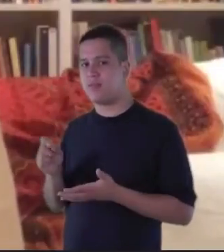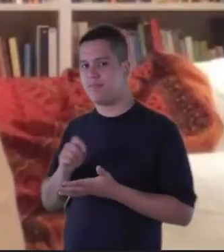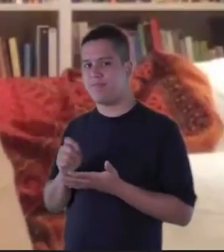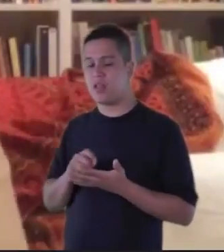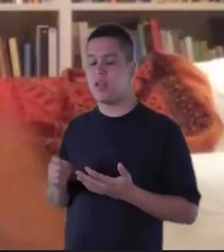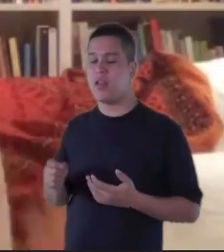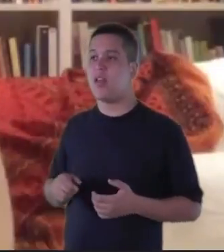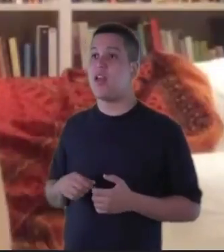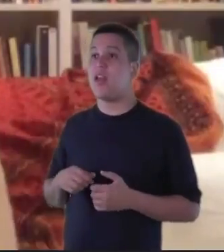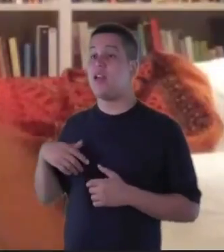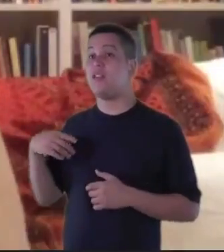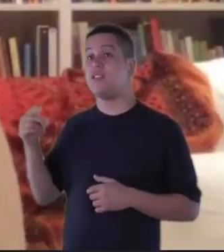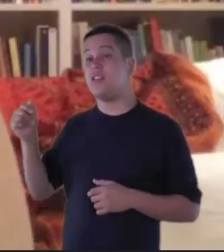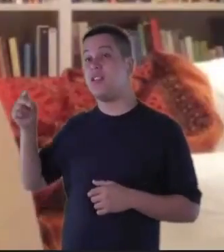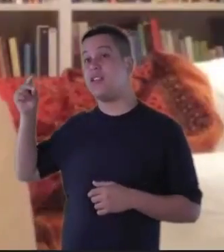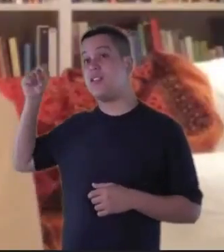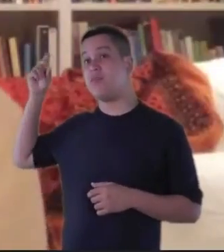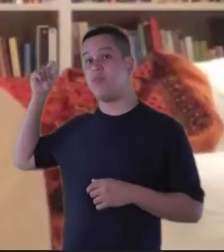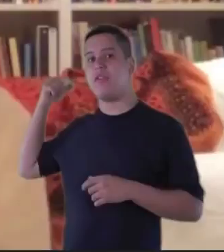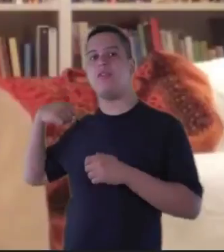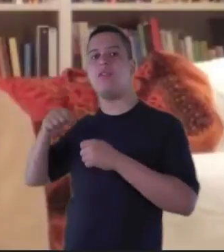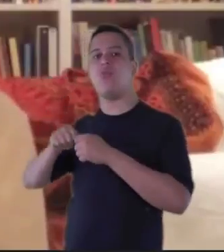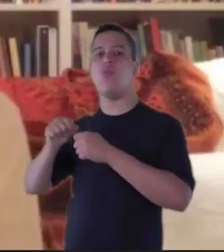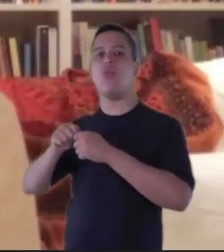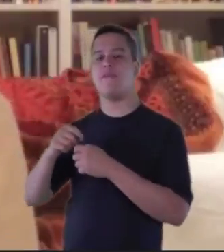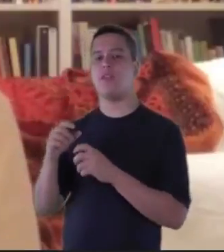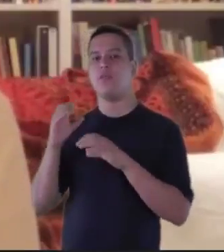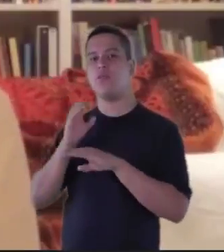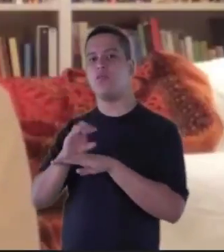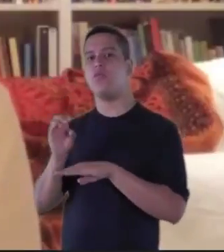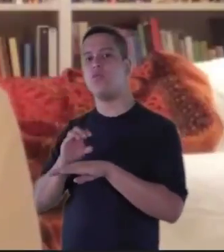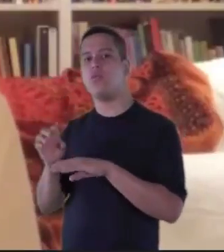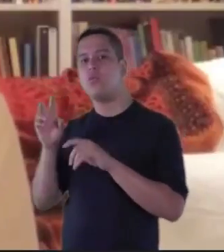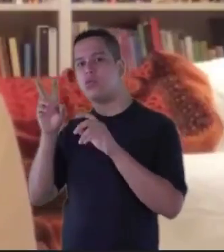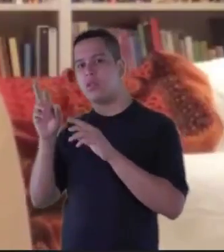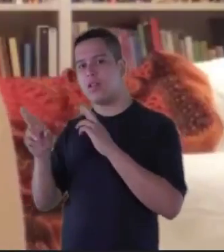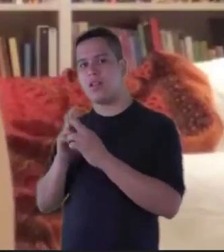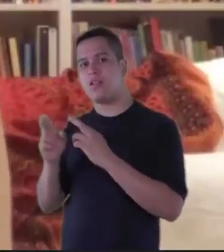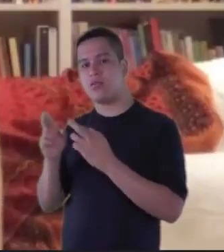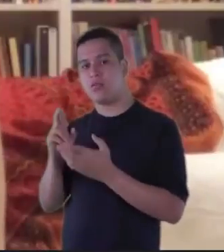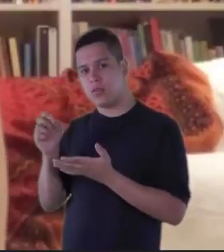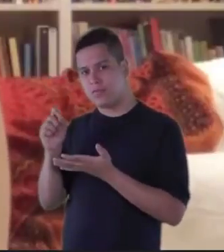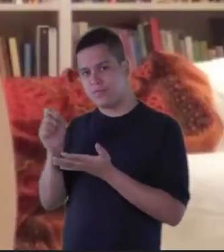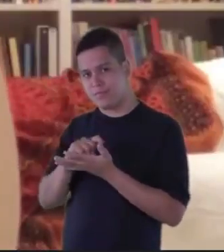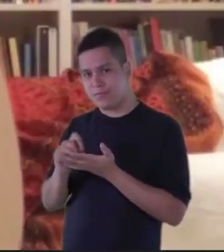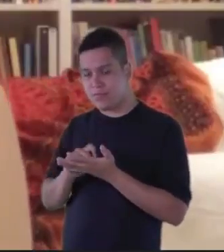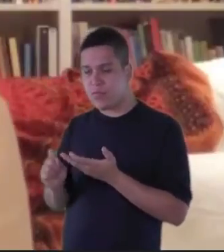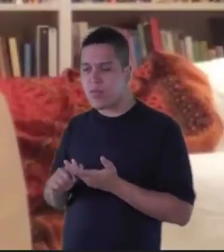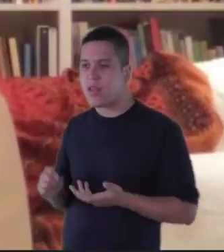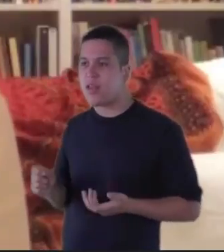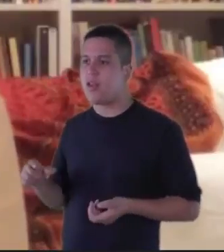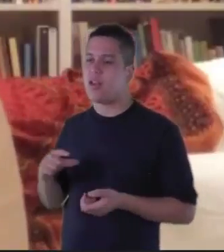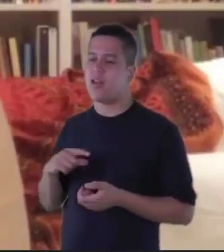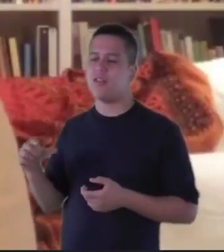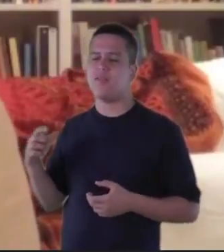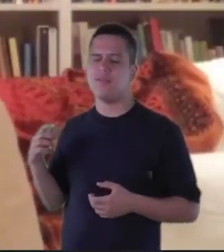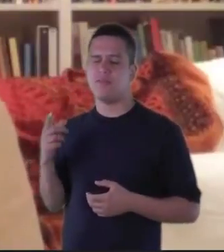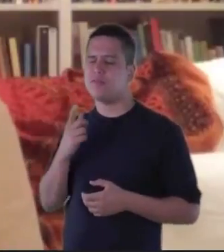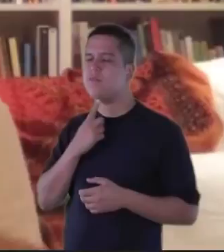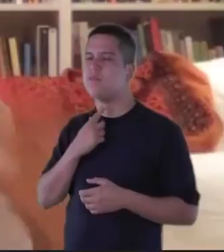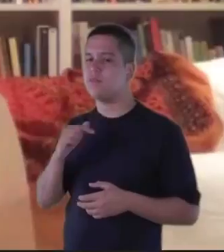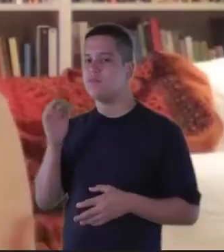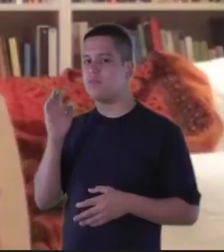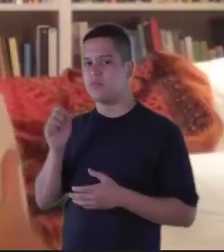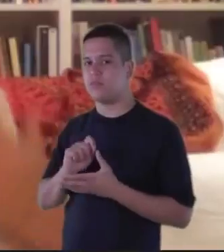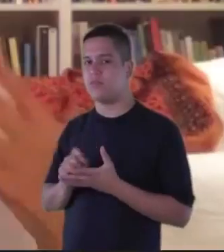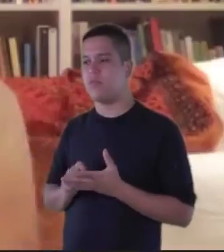roteiro, lá quando eu estava grávida do meu primeiro filho, que já tem 26 anos, que eu tenho muita vontade de escrever, e